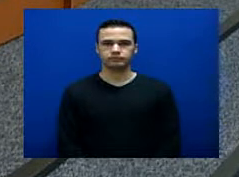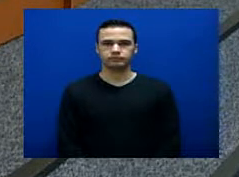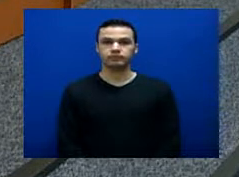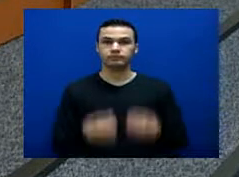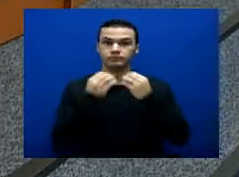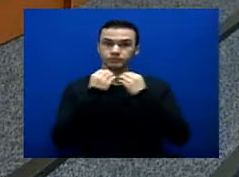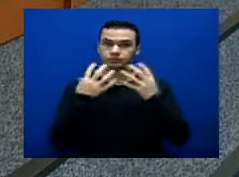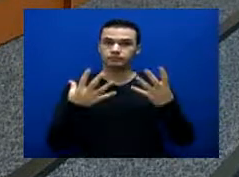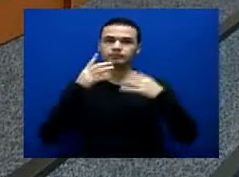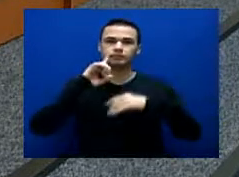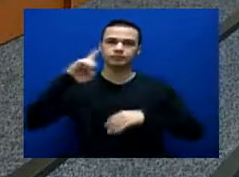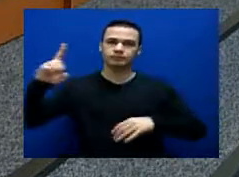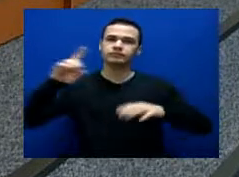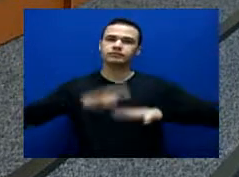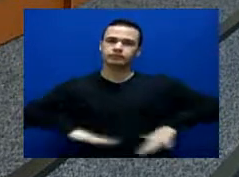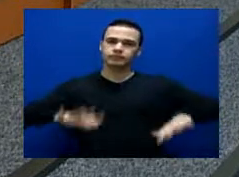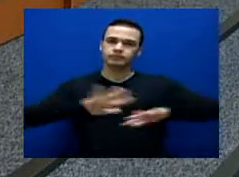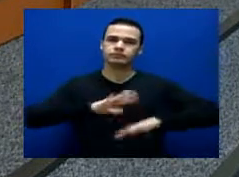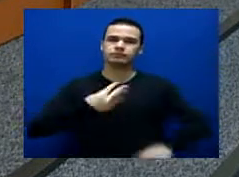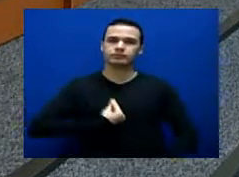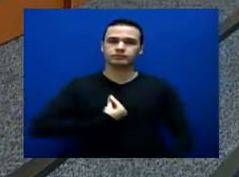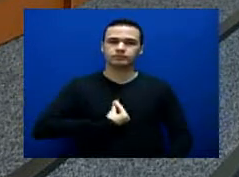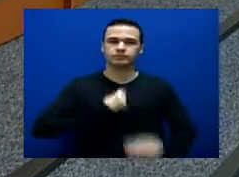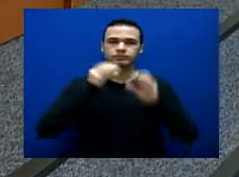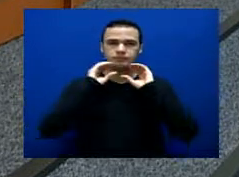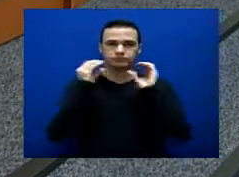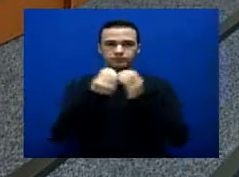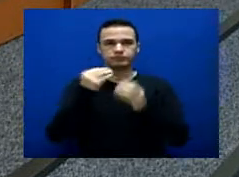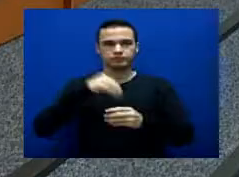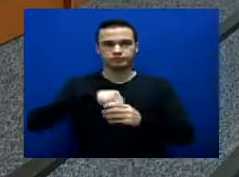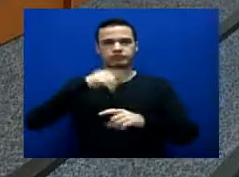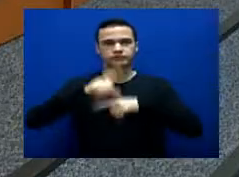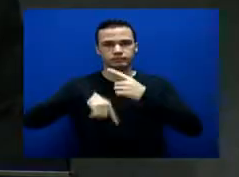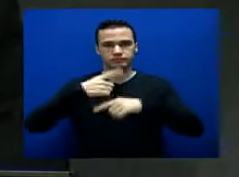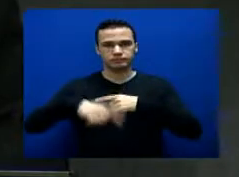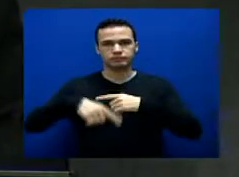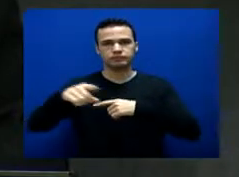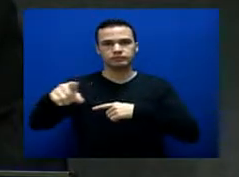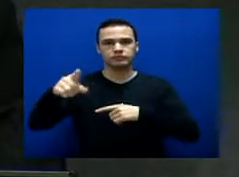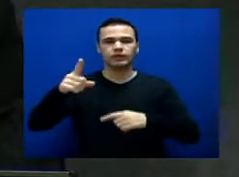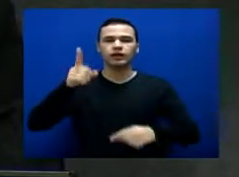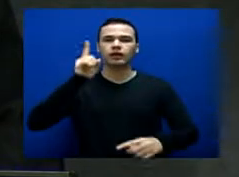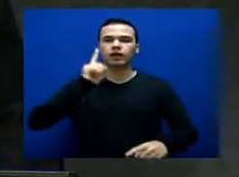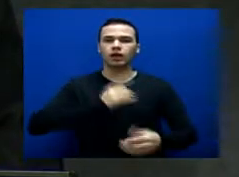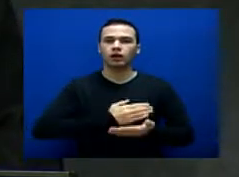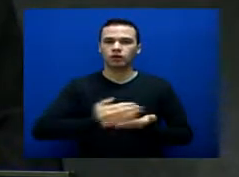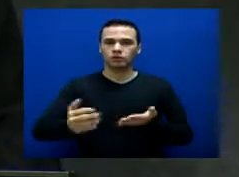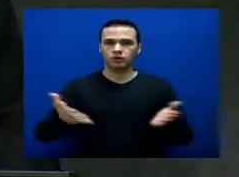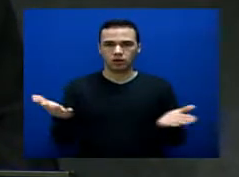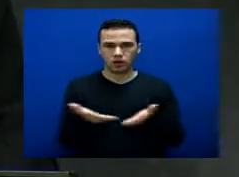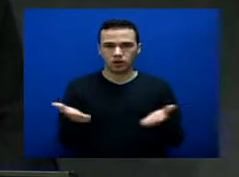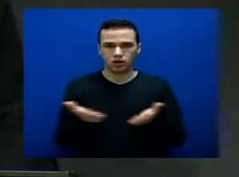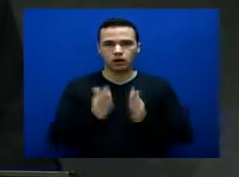Bom dia a todos e a todas que estão no plenário. Daqui a pouco nós vamos chegar na ordem do dia. Agora são os